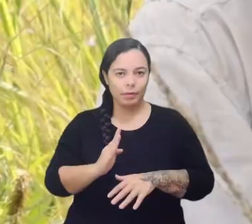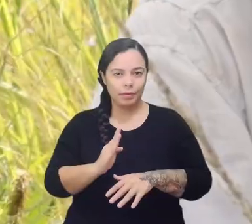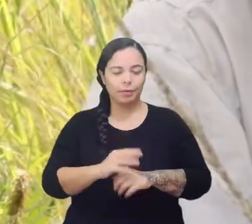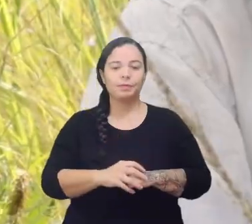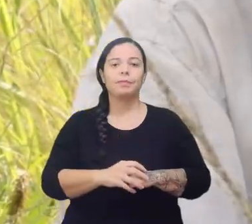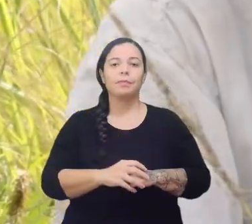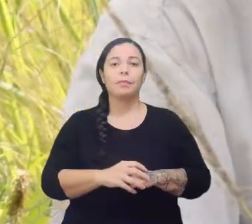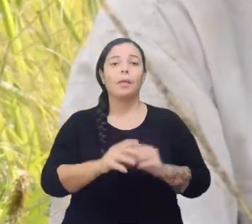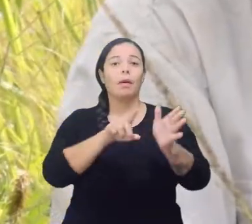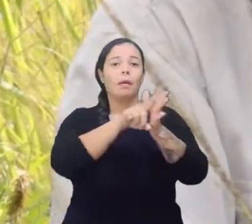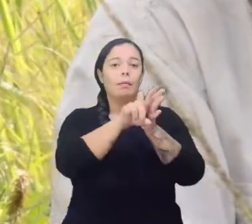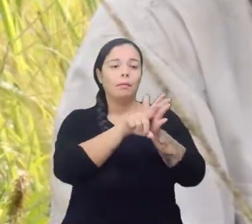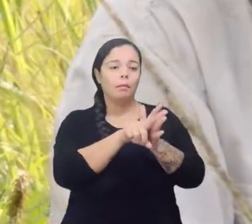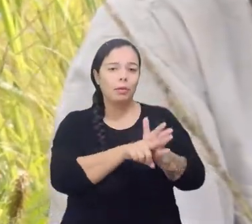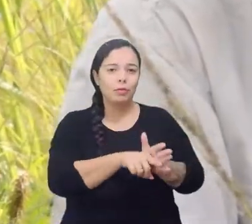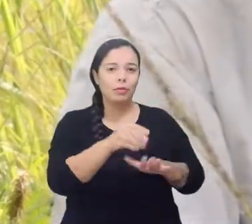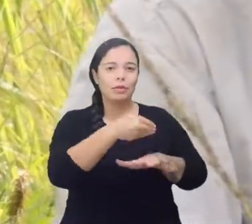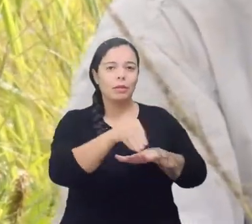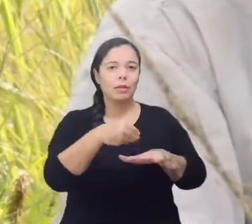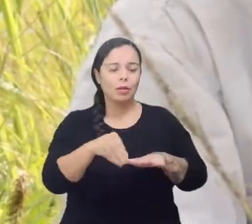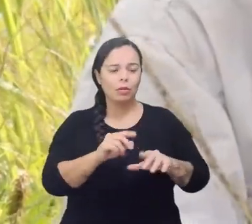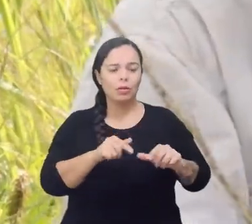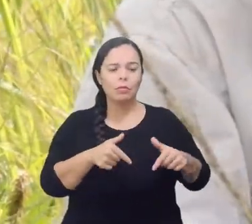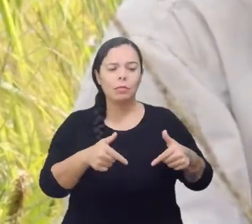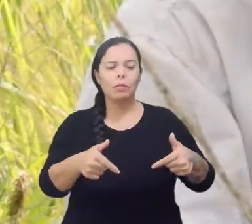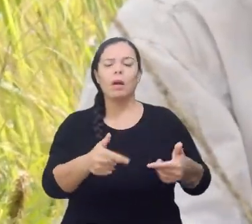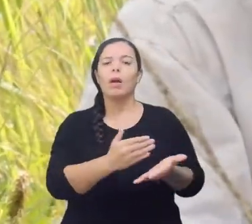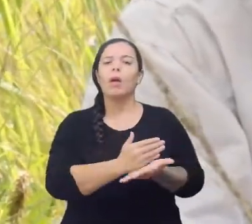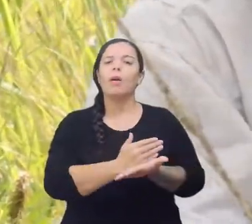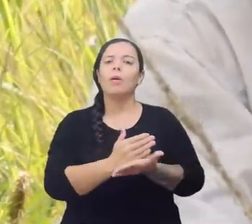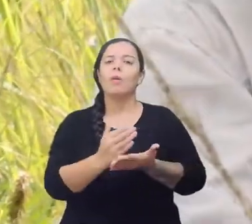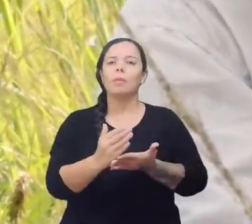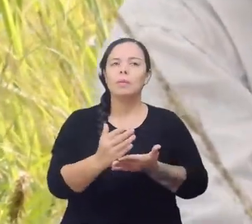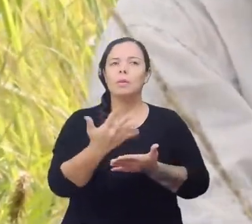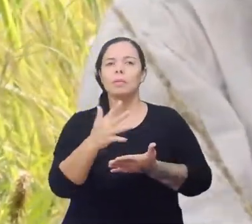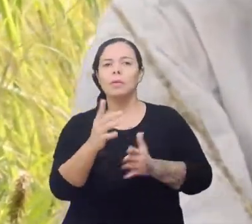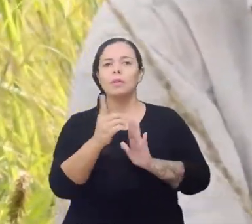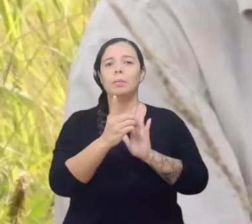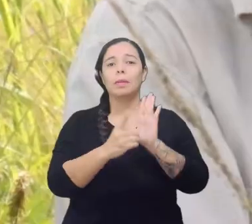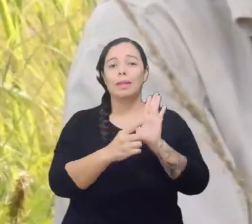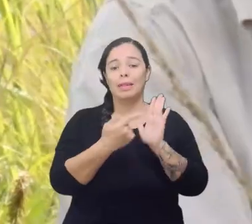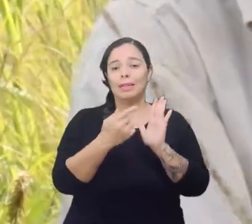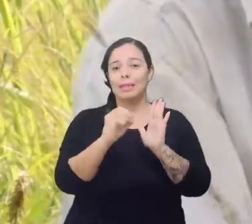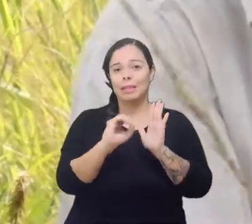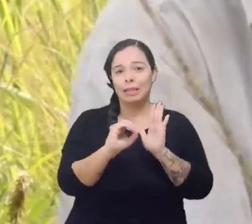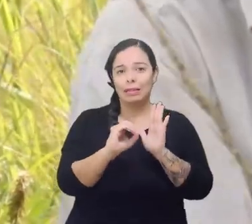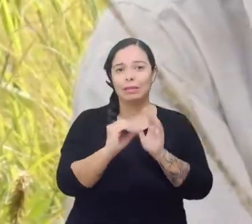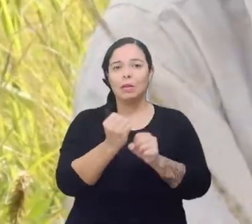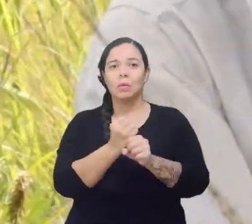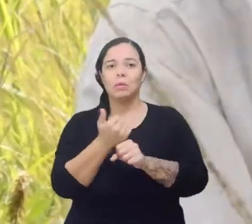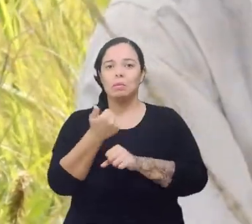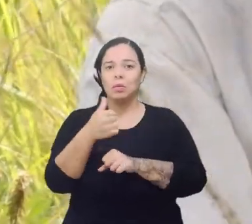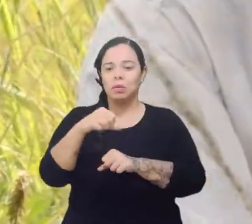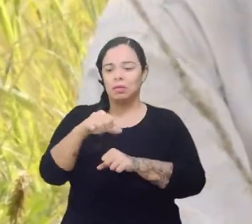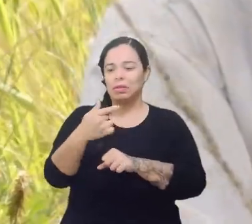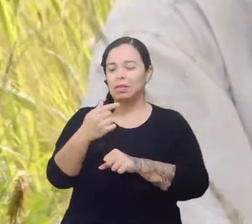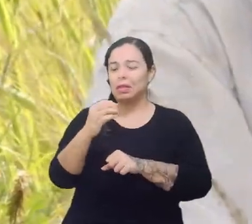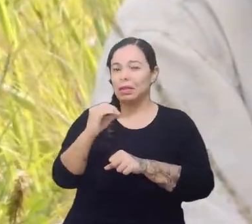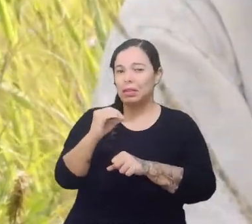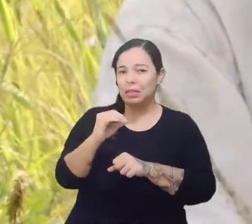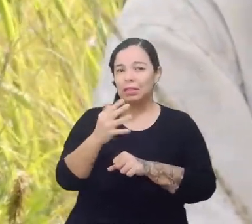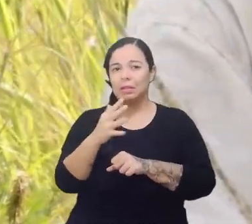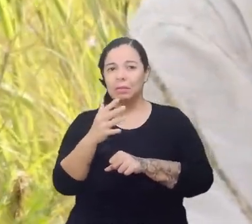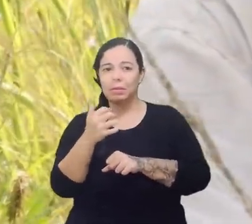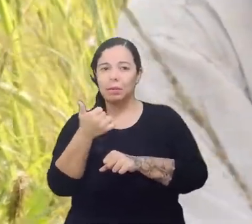aqui na década de 70, 1970, quase 1980, né? E